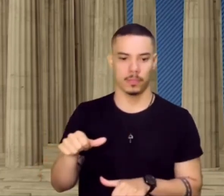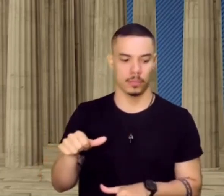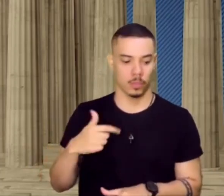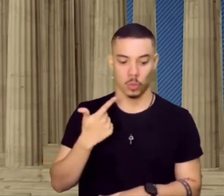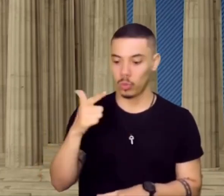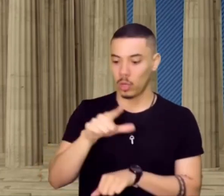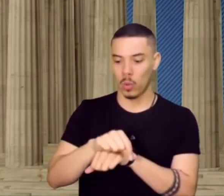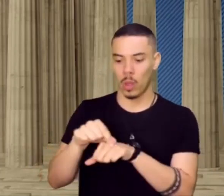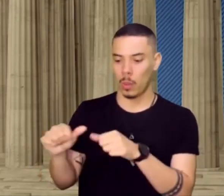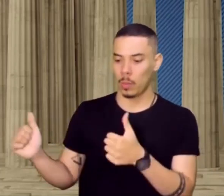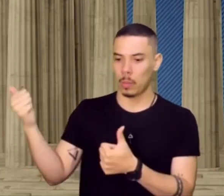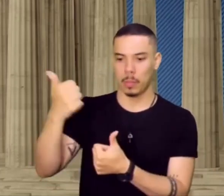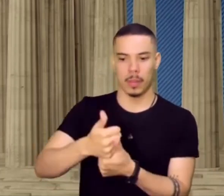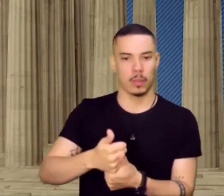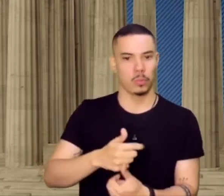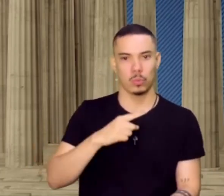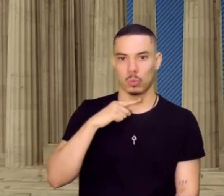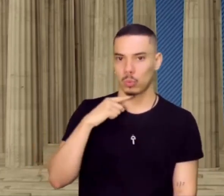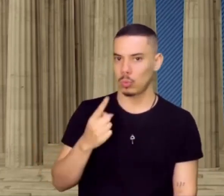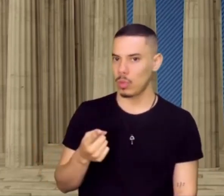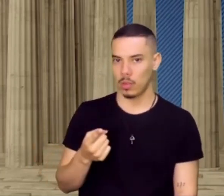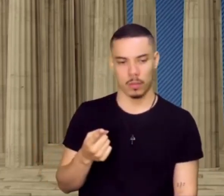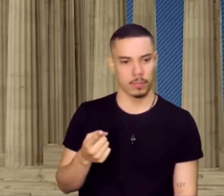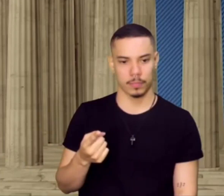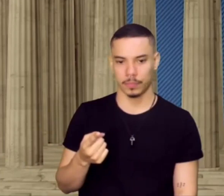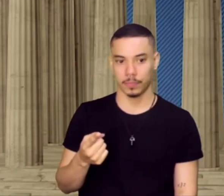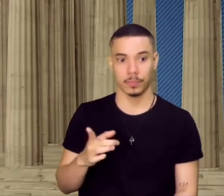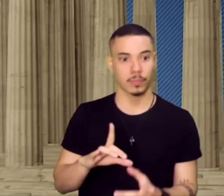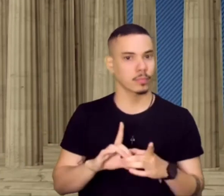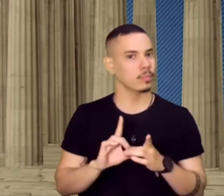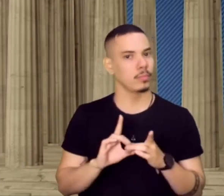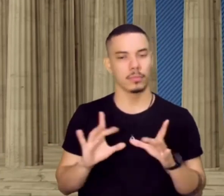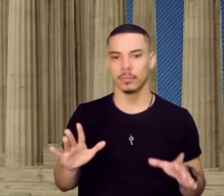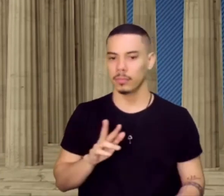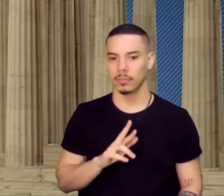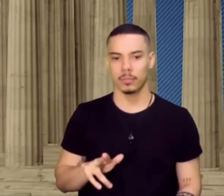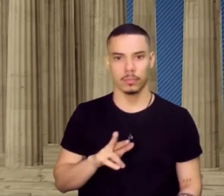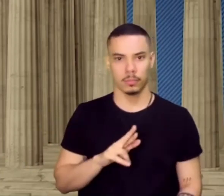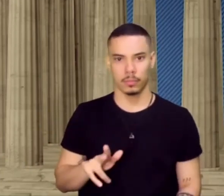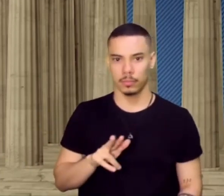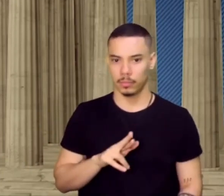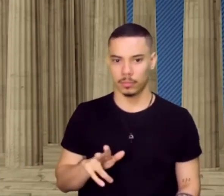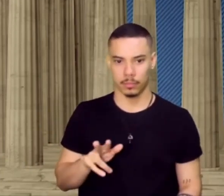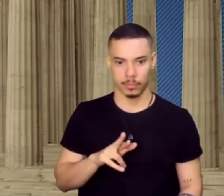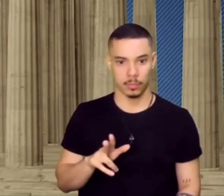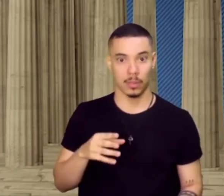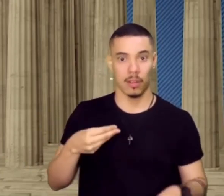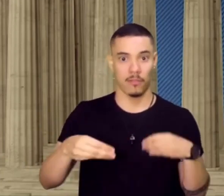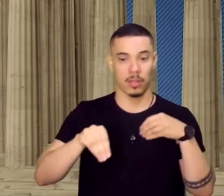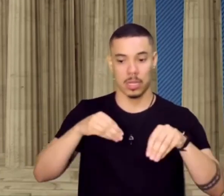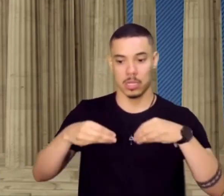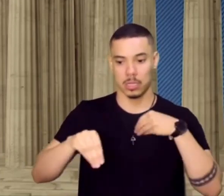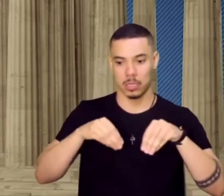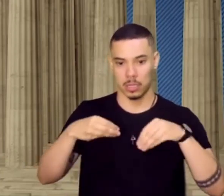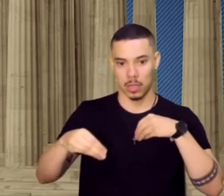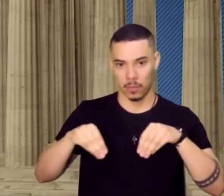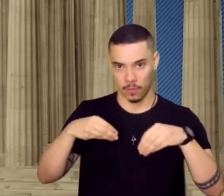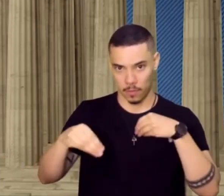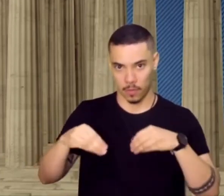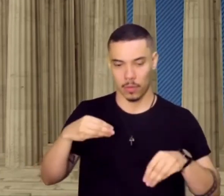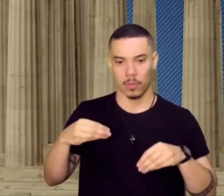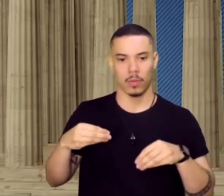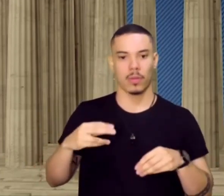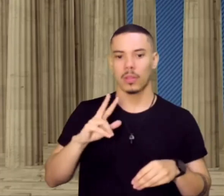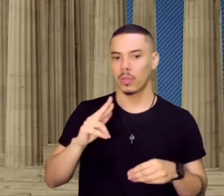argumento contra aquilo. Aí a democracia ela não é isso. Ela é flexível, ela não